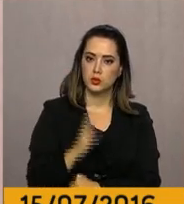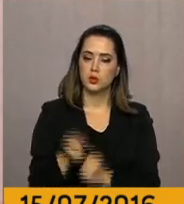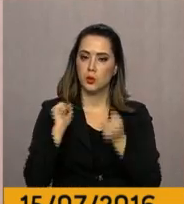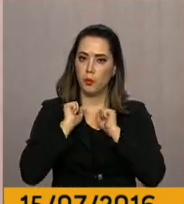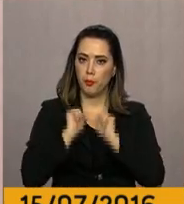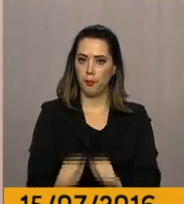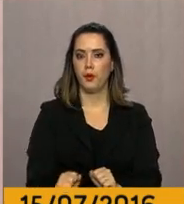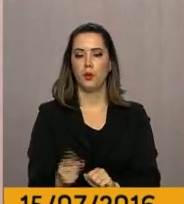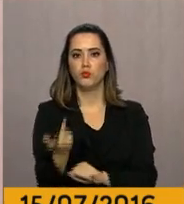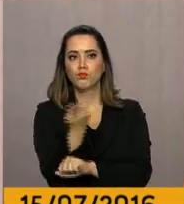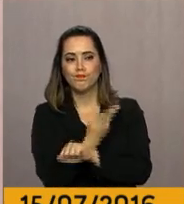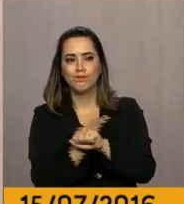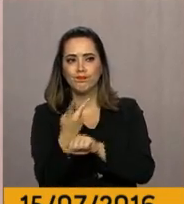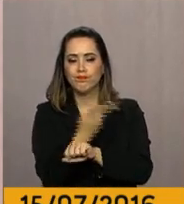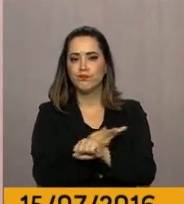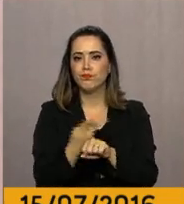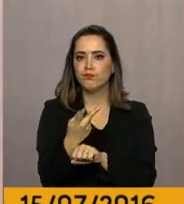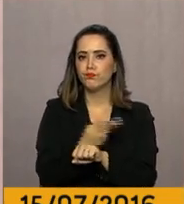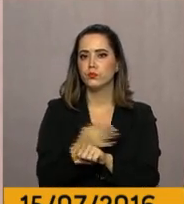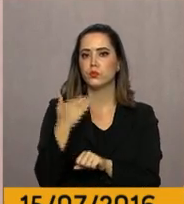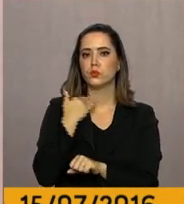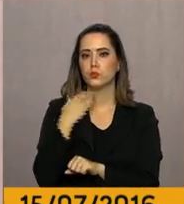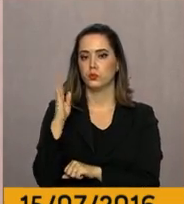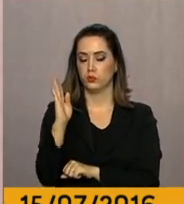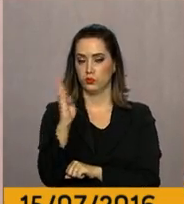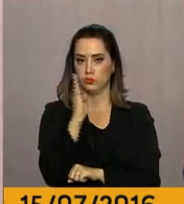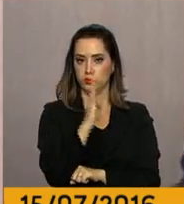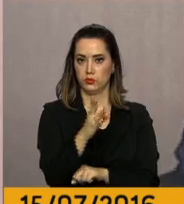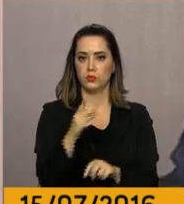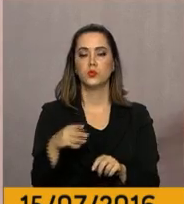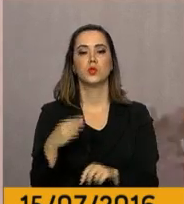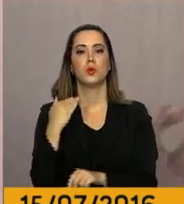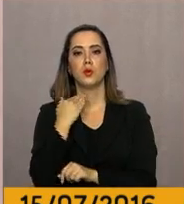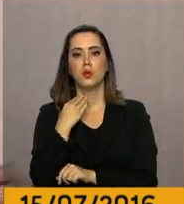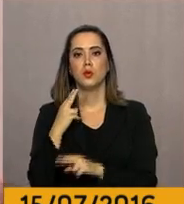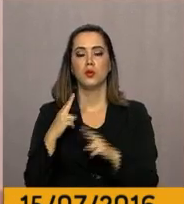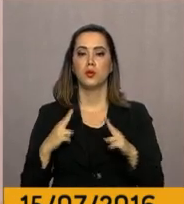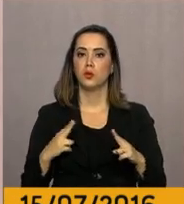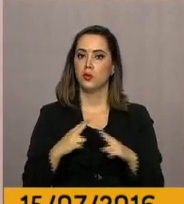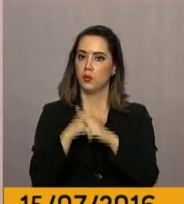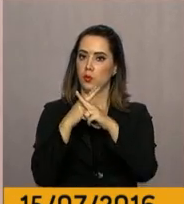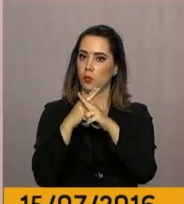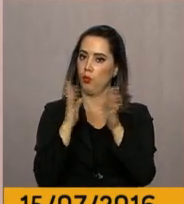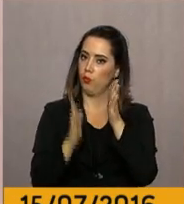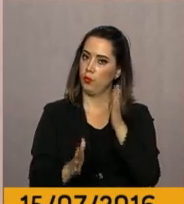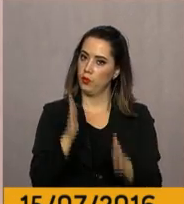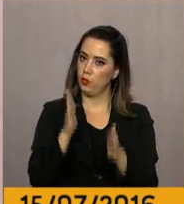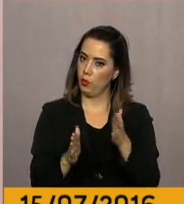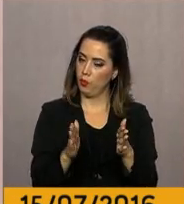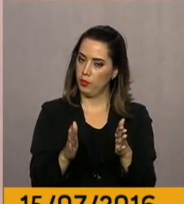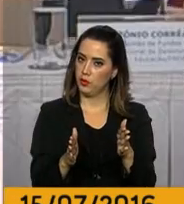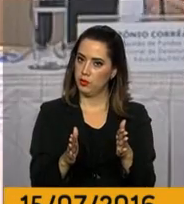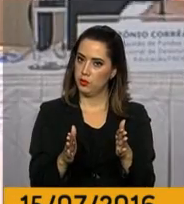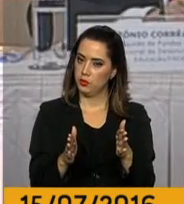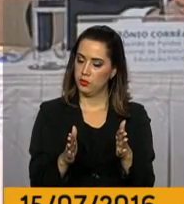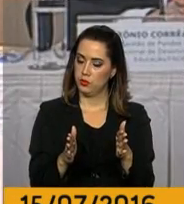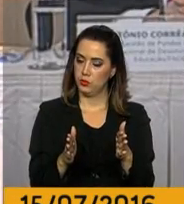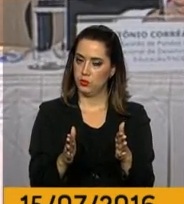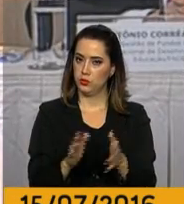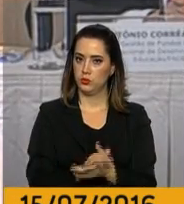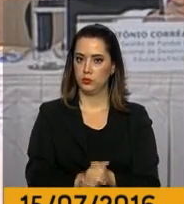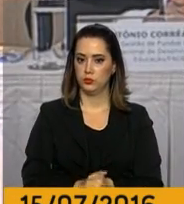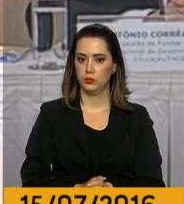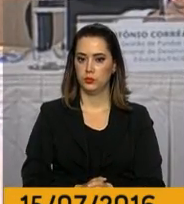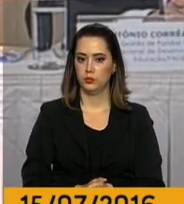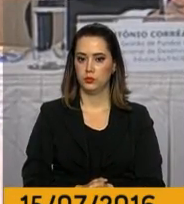procurar as agências bancárias da Caixa e do Banco do Brasil, tenham tranquilidade que o prazo vai até o dia...